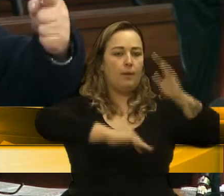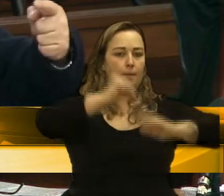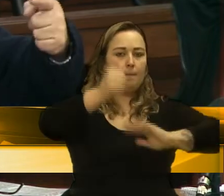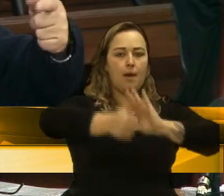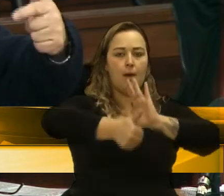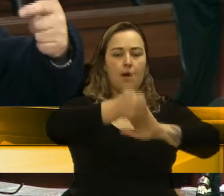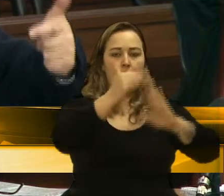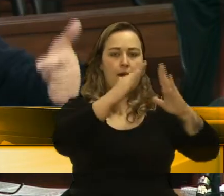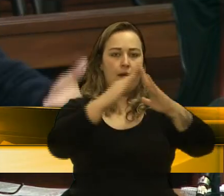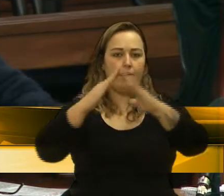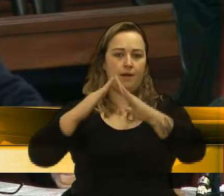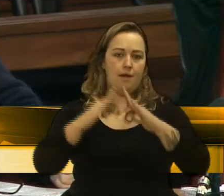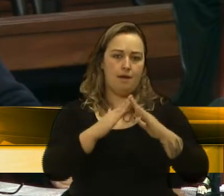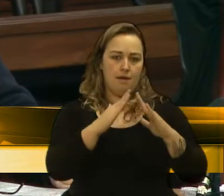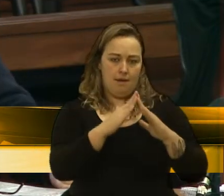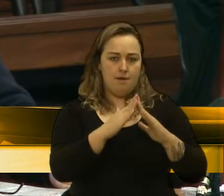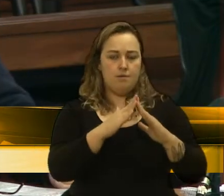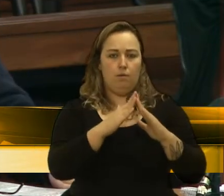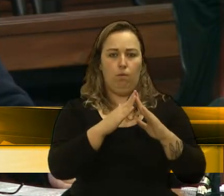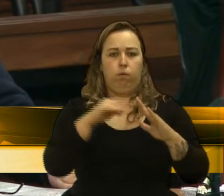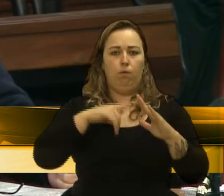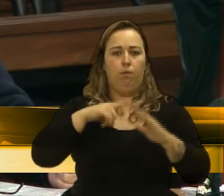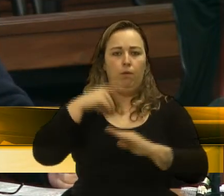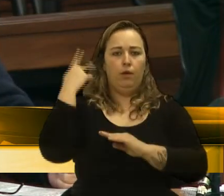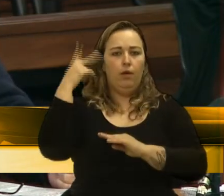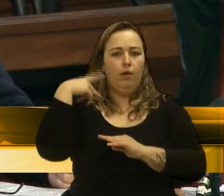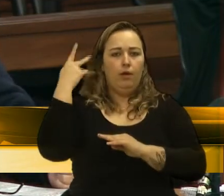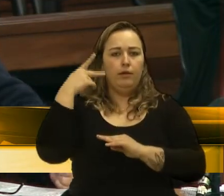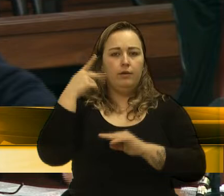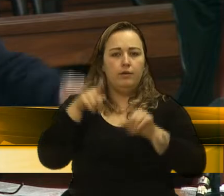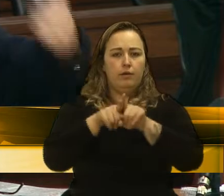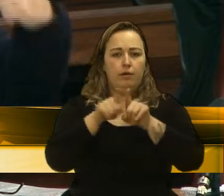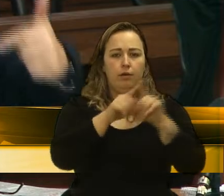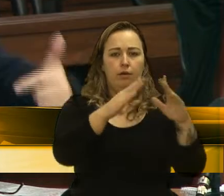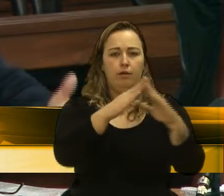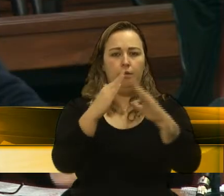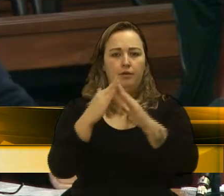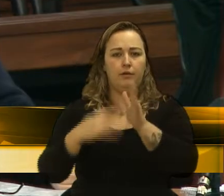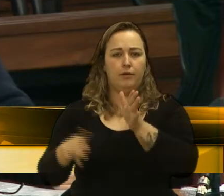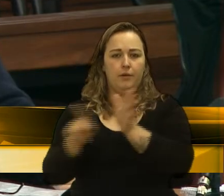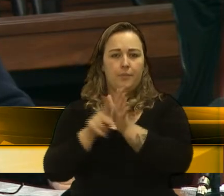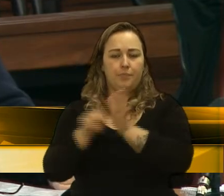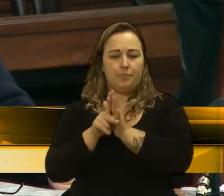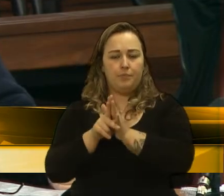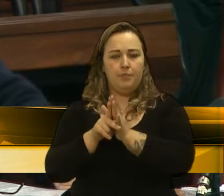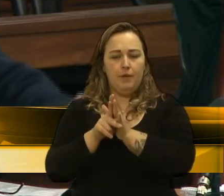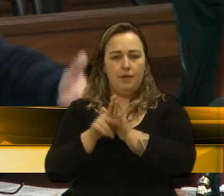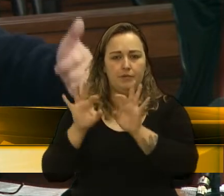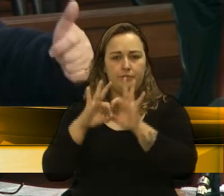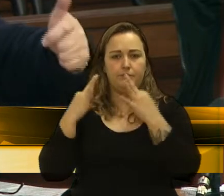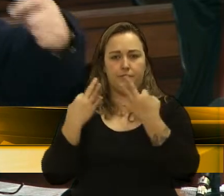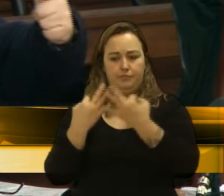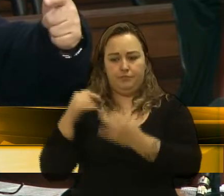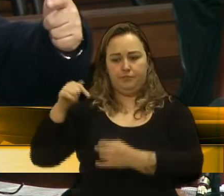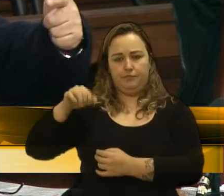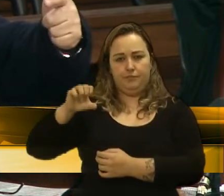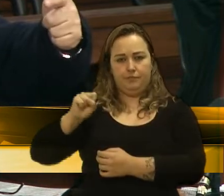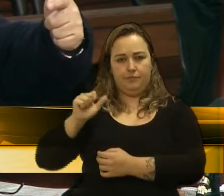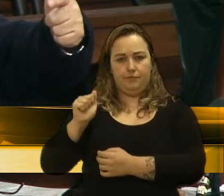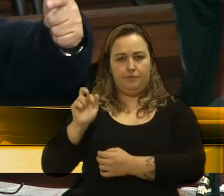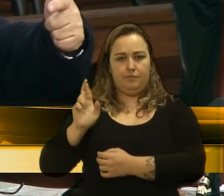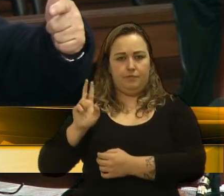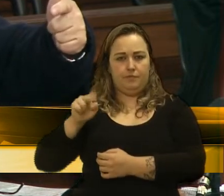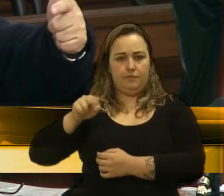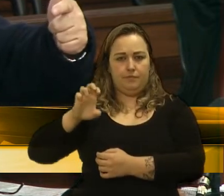questão política, como ela interfere, né? Vários daqueles casarões eram da família Sarney. E aí eles